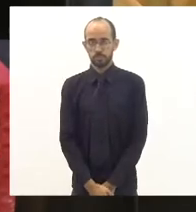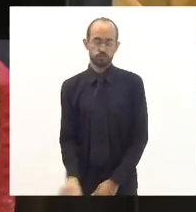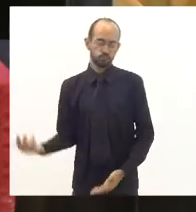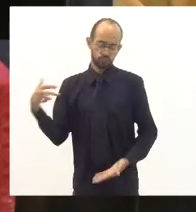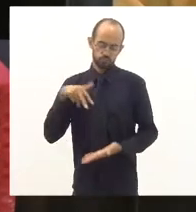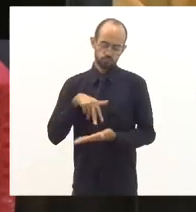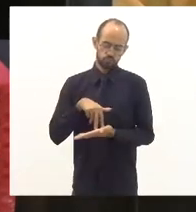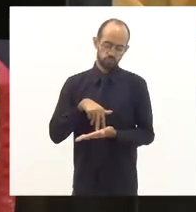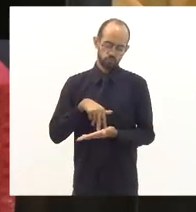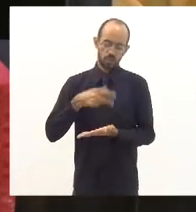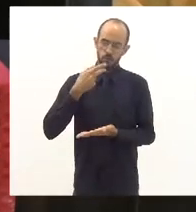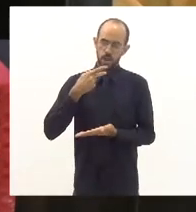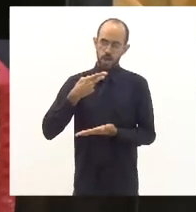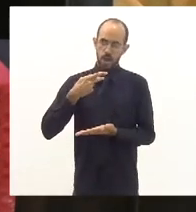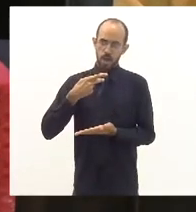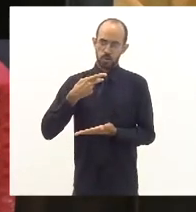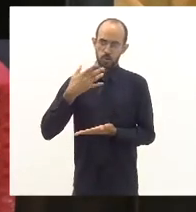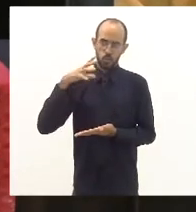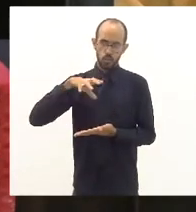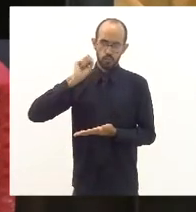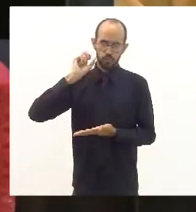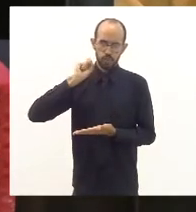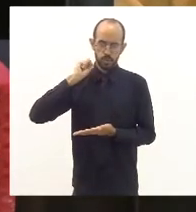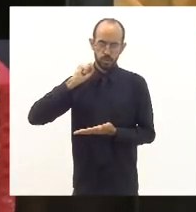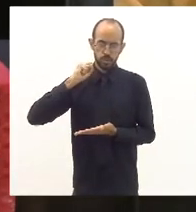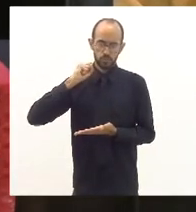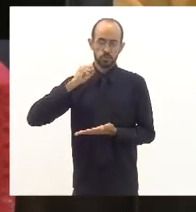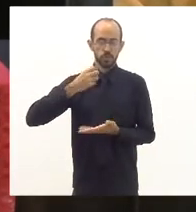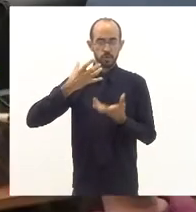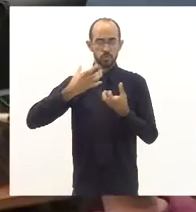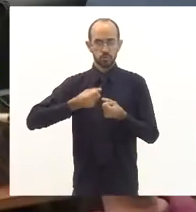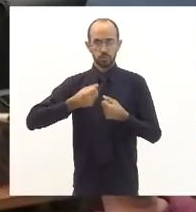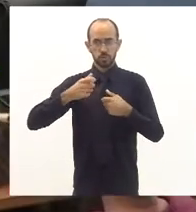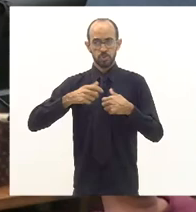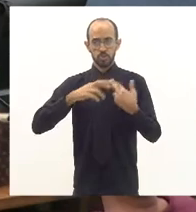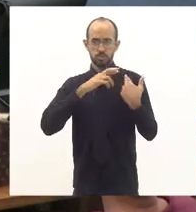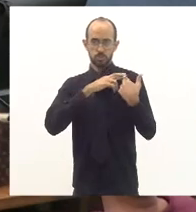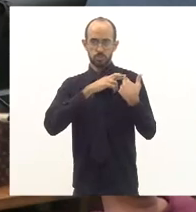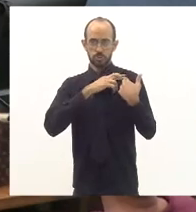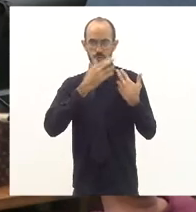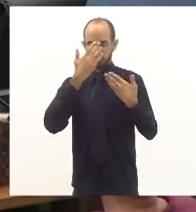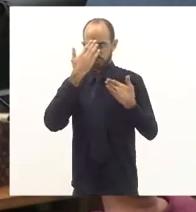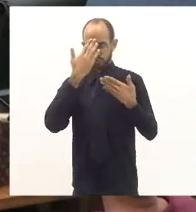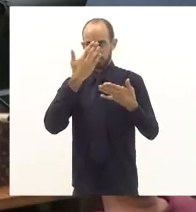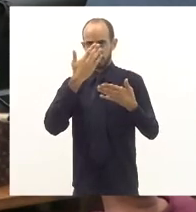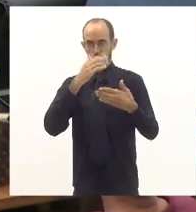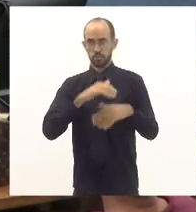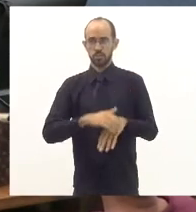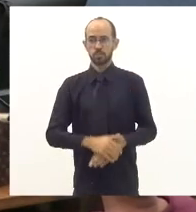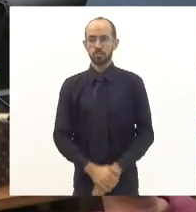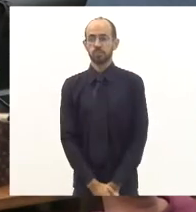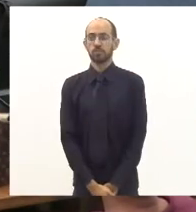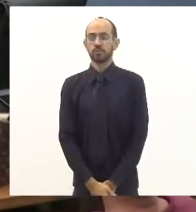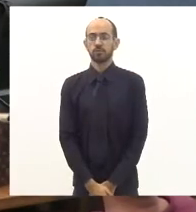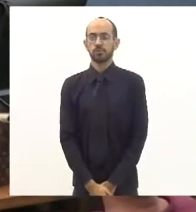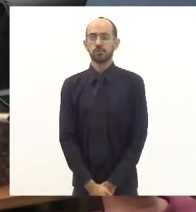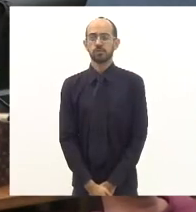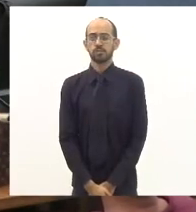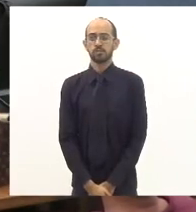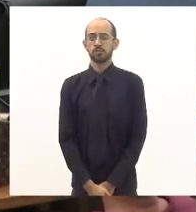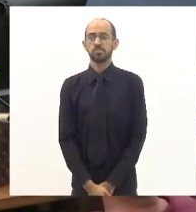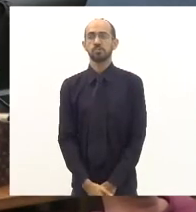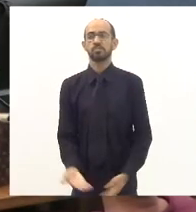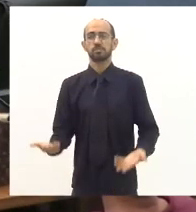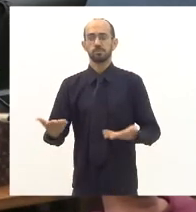falaram, ouviram, se comprometeram. Obrigado vocês. Obrigado. E vou chamar